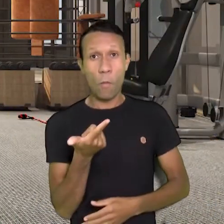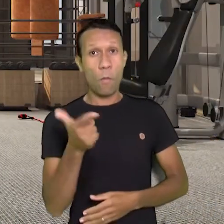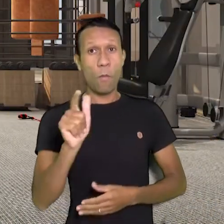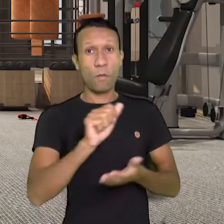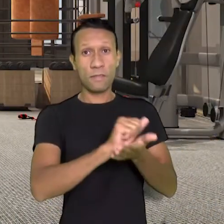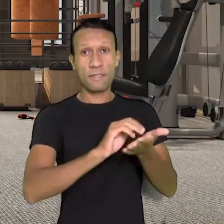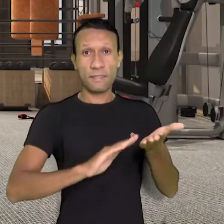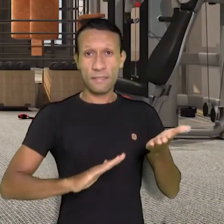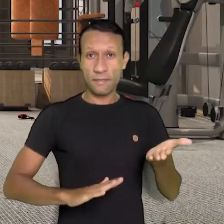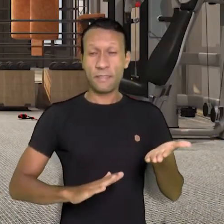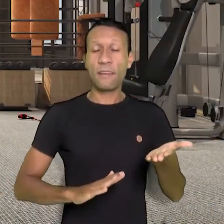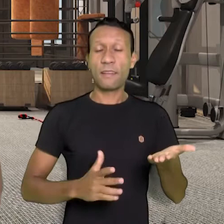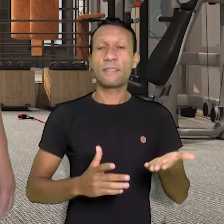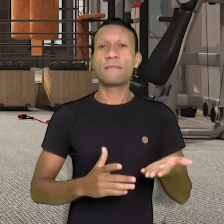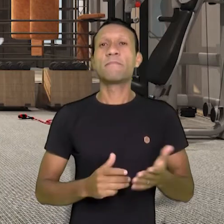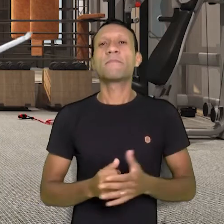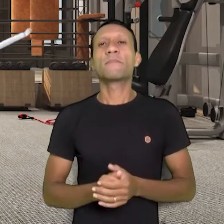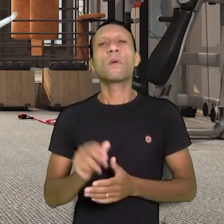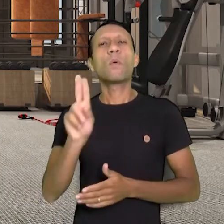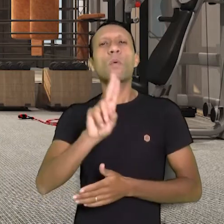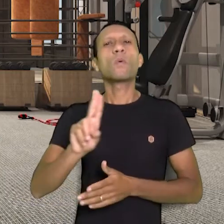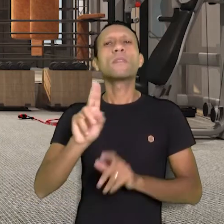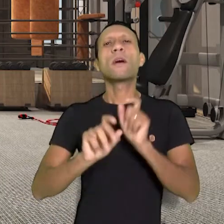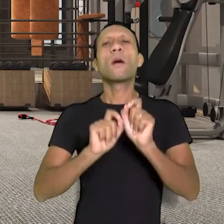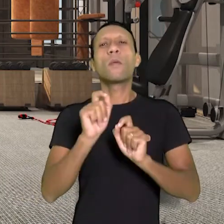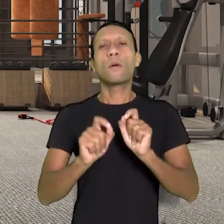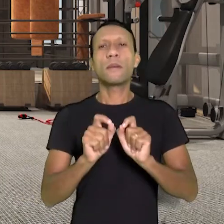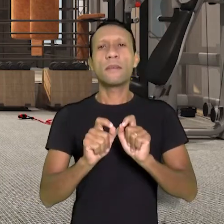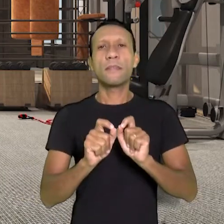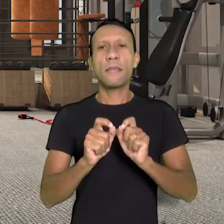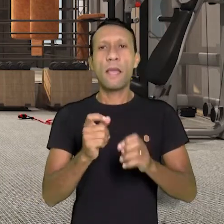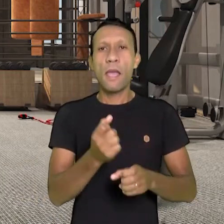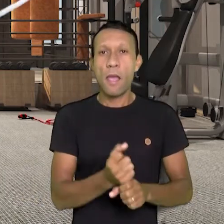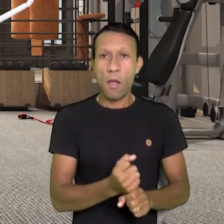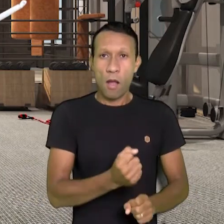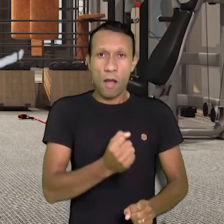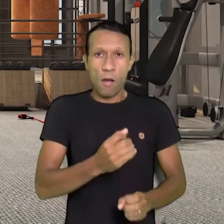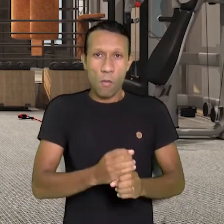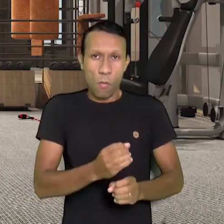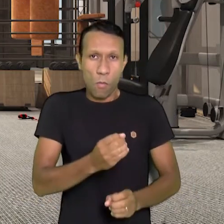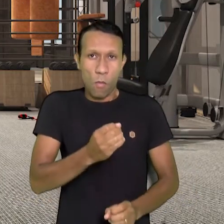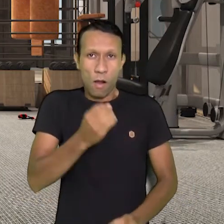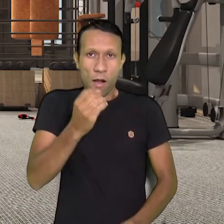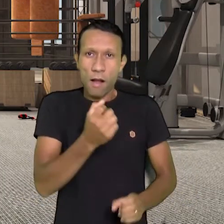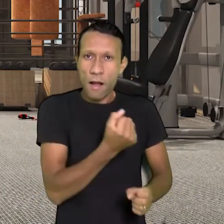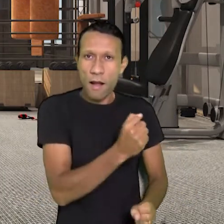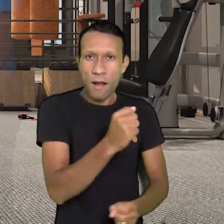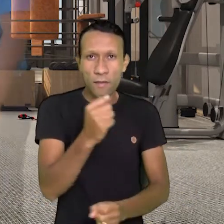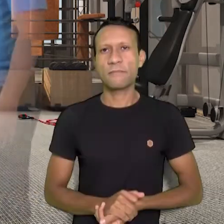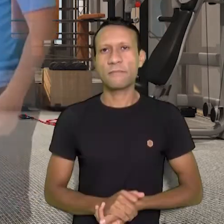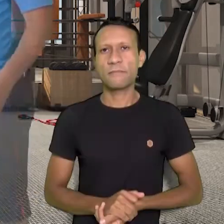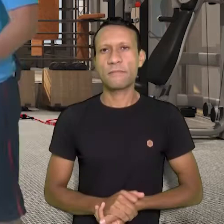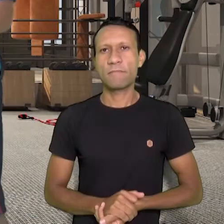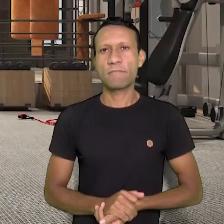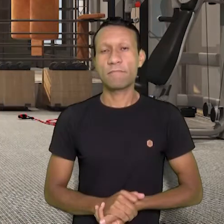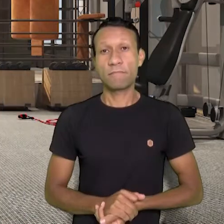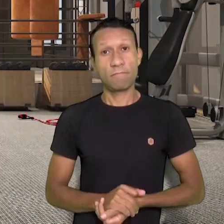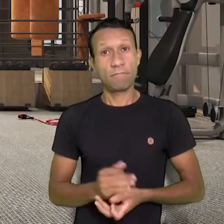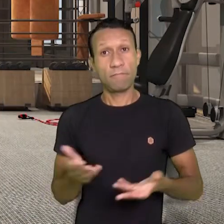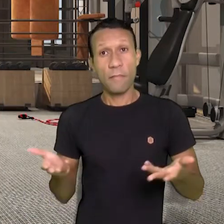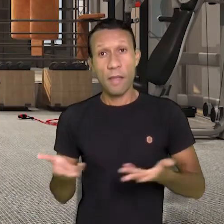uma atividade com a esgrima utilizando o cabo de vassoura e avó de sopa